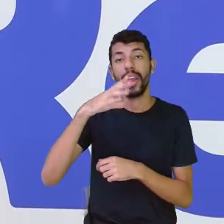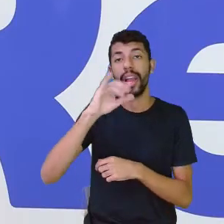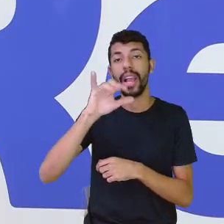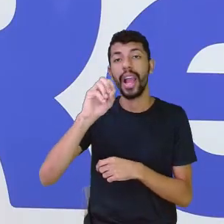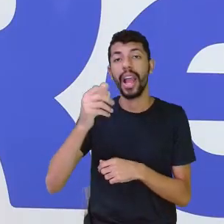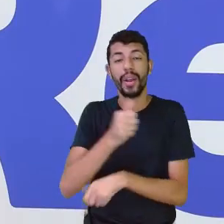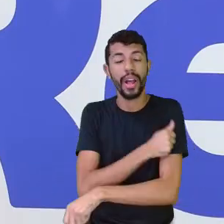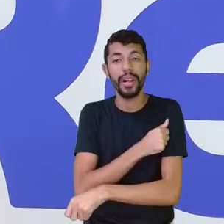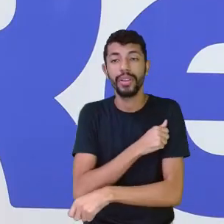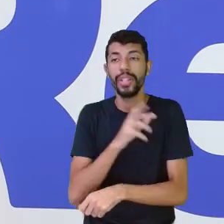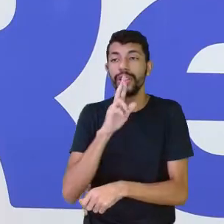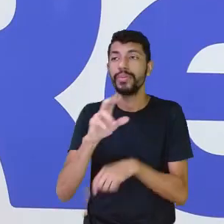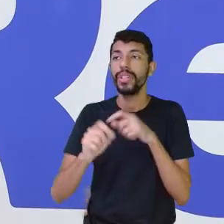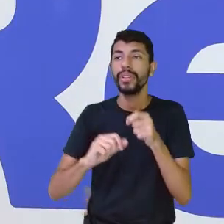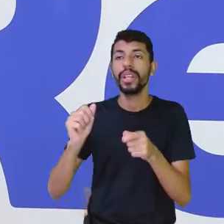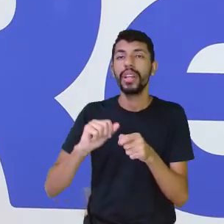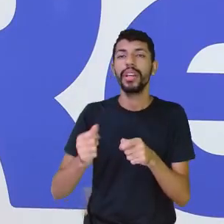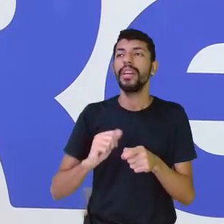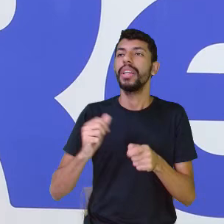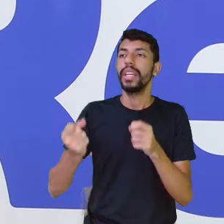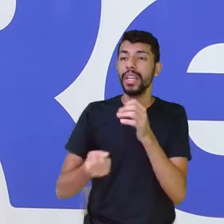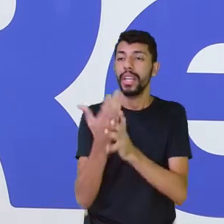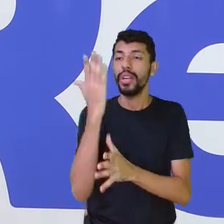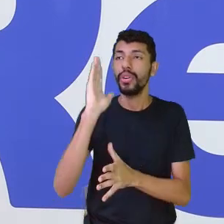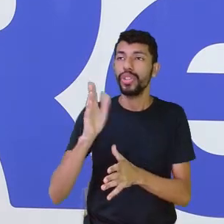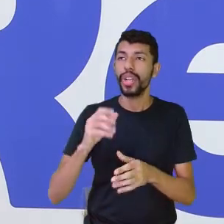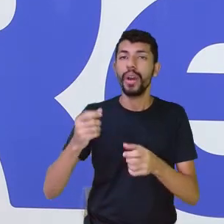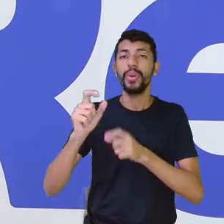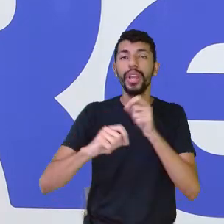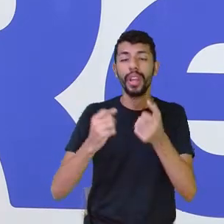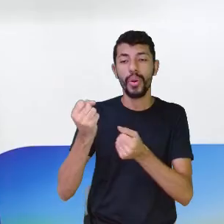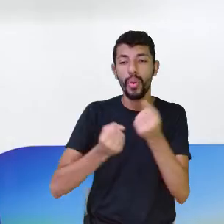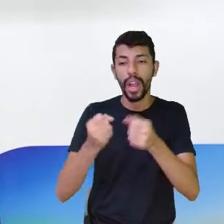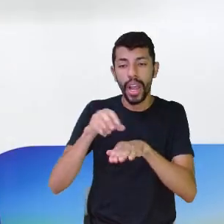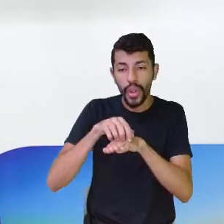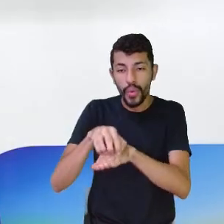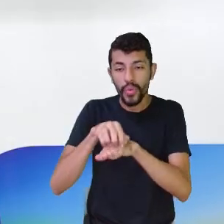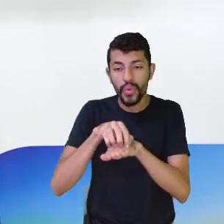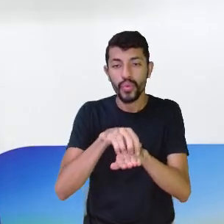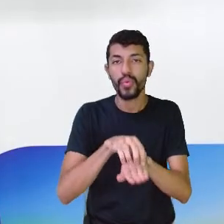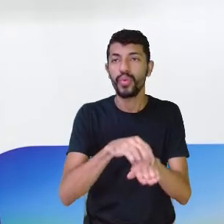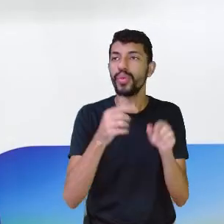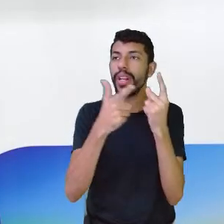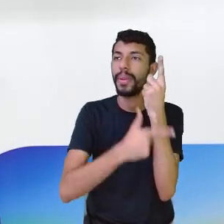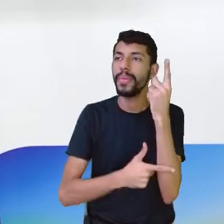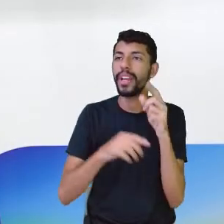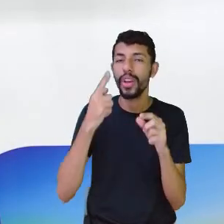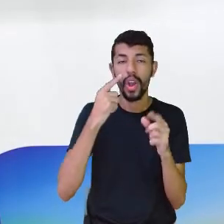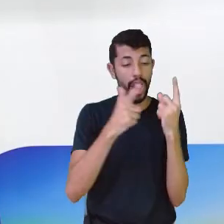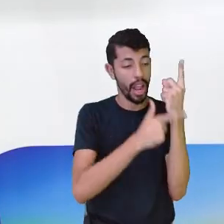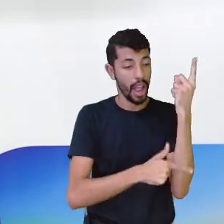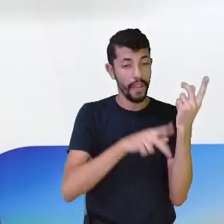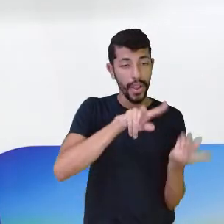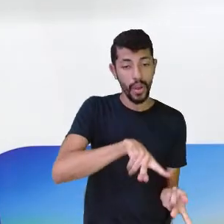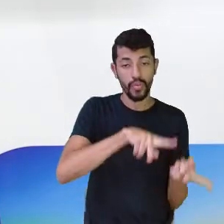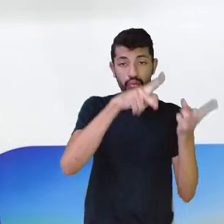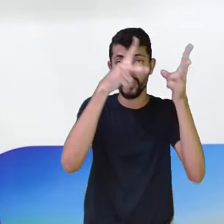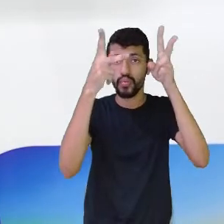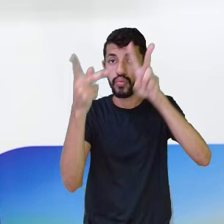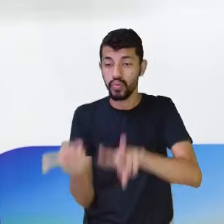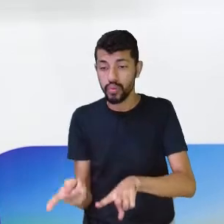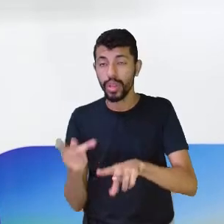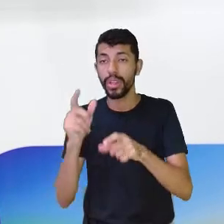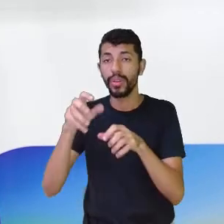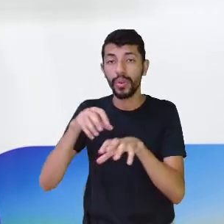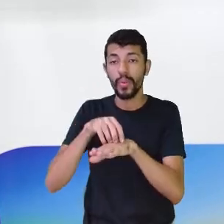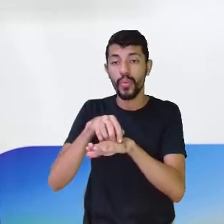que fez um carrinho de plástico. Olha interessante, aí, coisa né? boa. Transformou a garrafa PET que iria para o